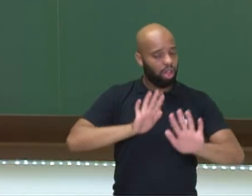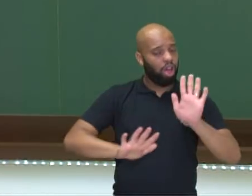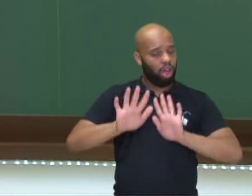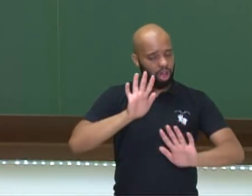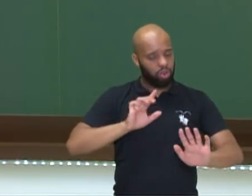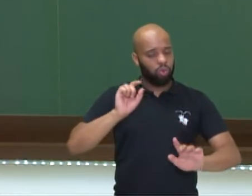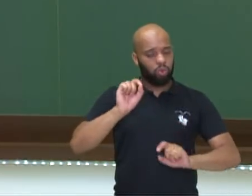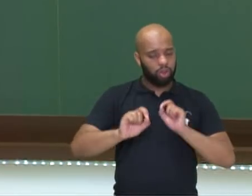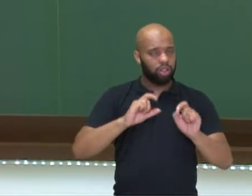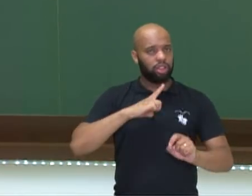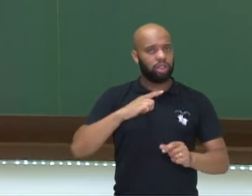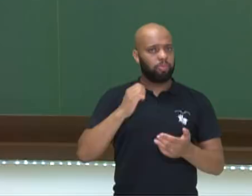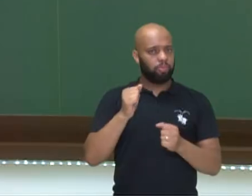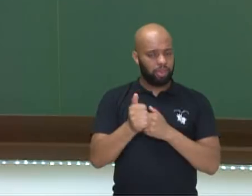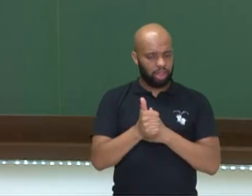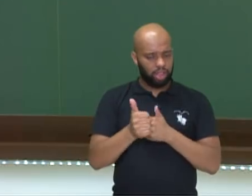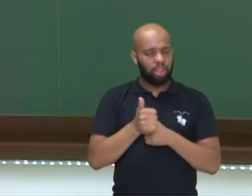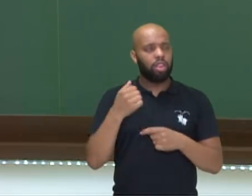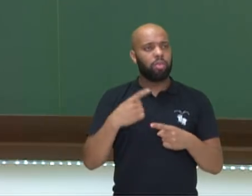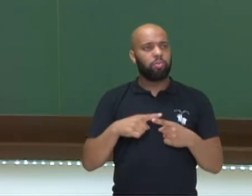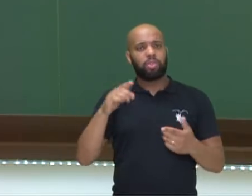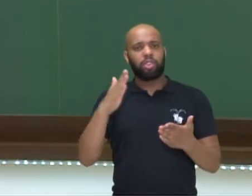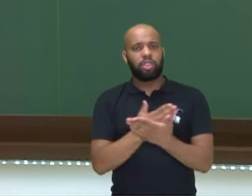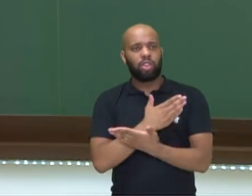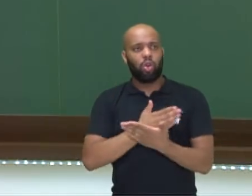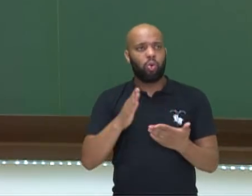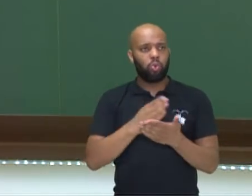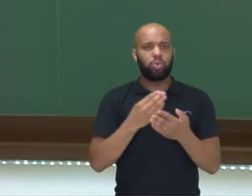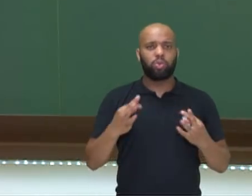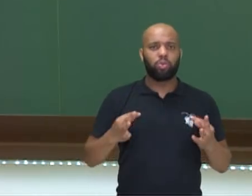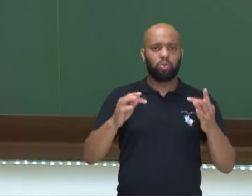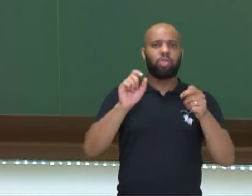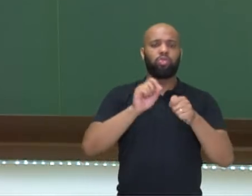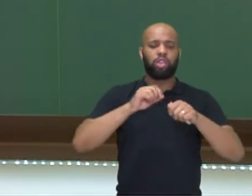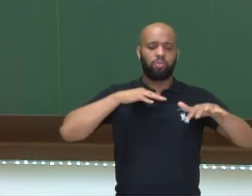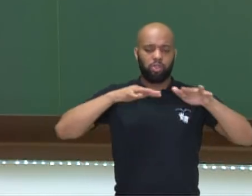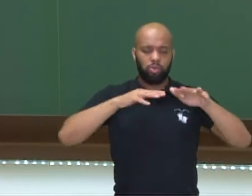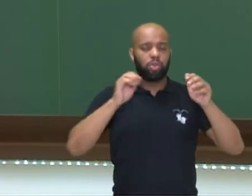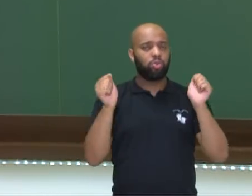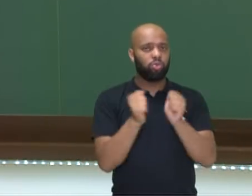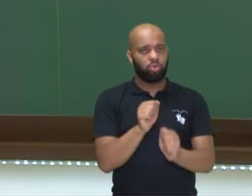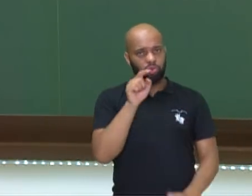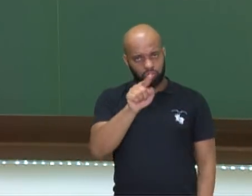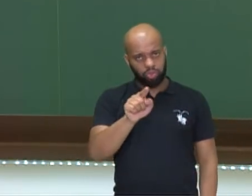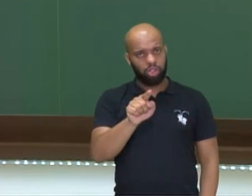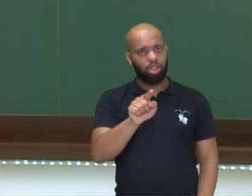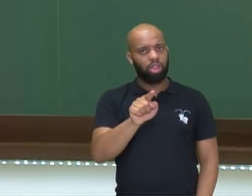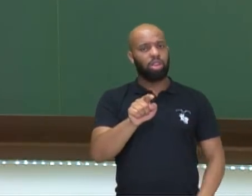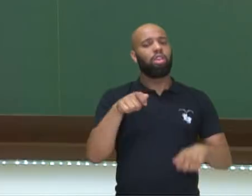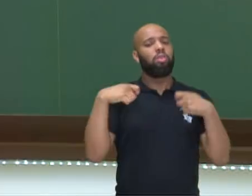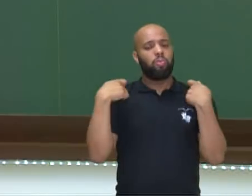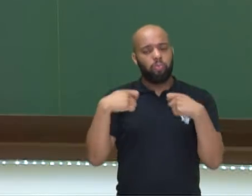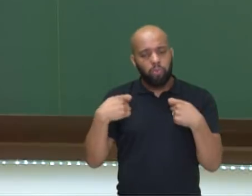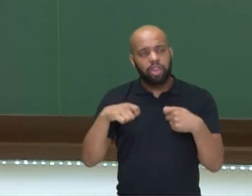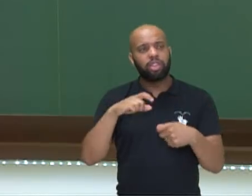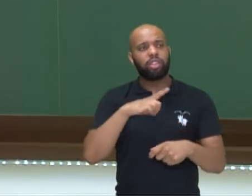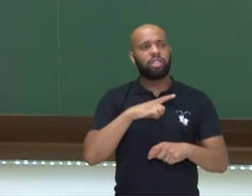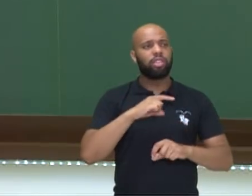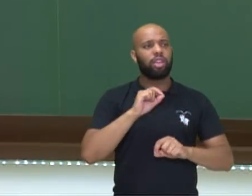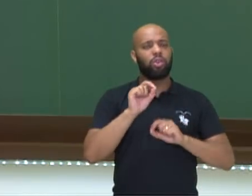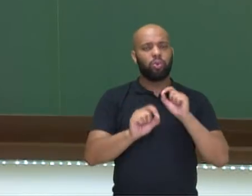redor. Então, como eu falei, alguns equipamentos, eles até se movimentam junto com você. Então, você sempre tem que ter um